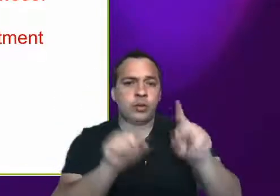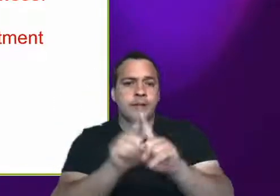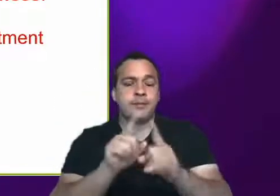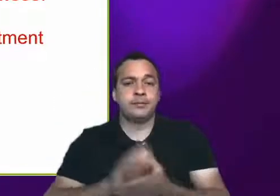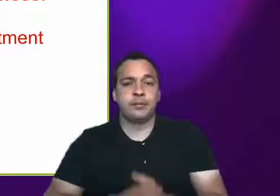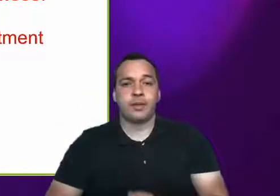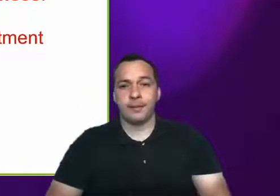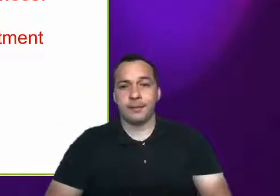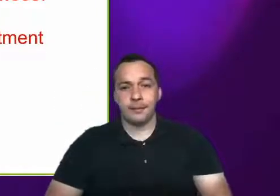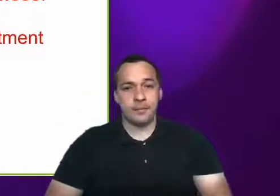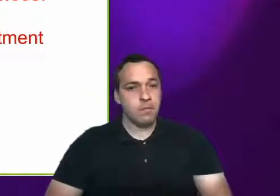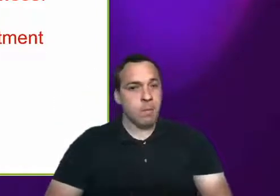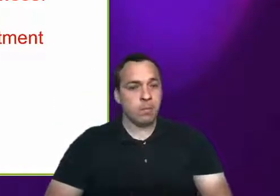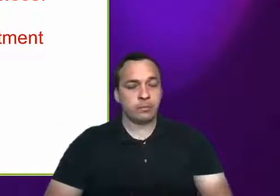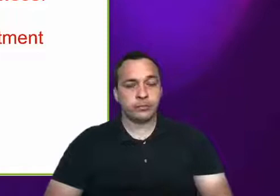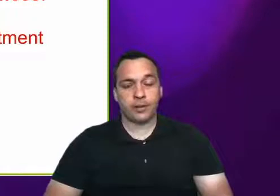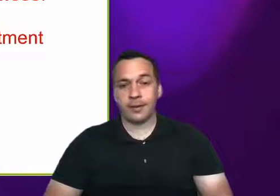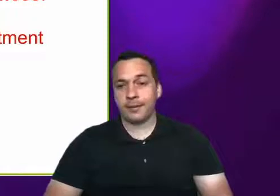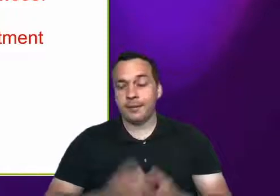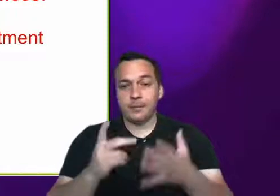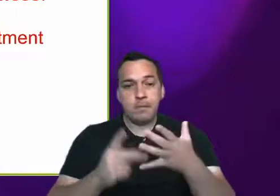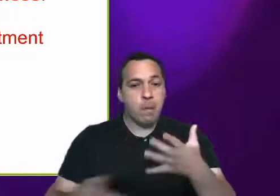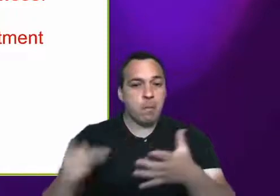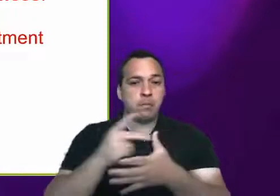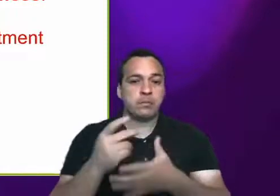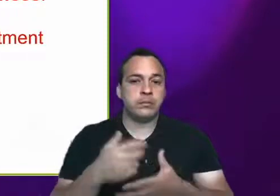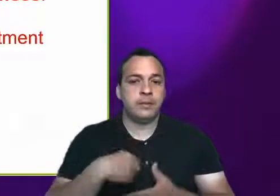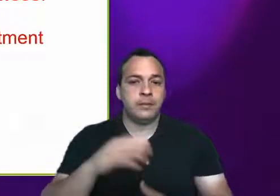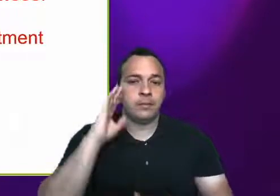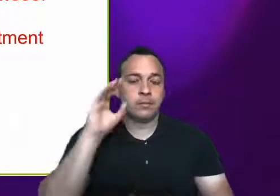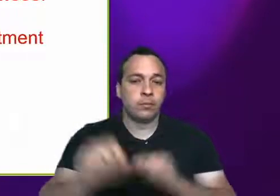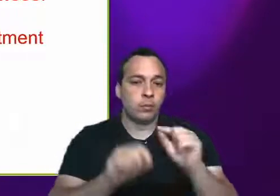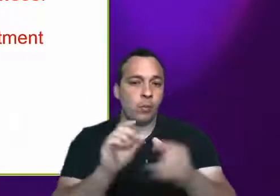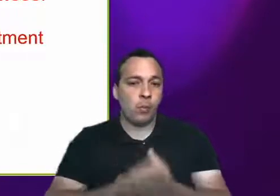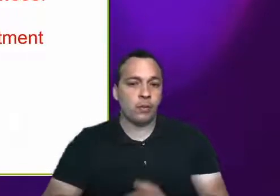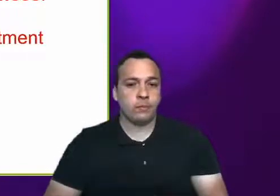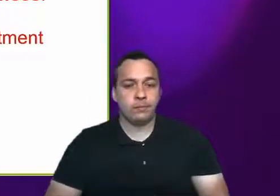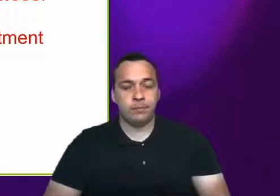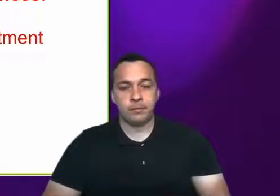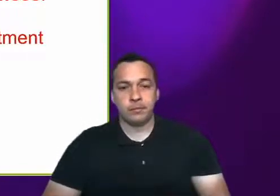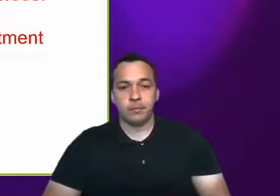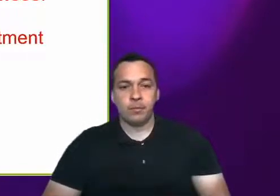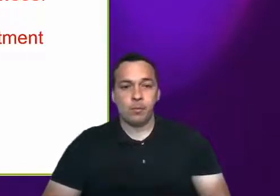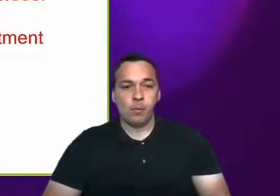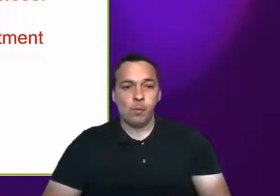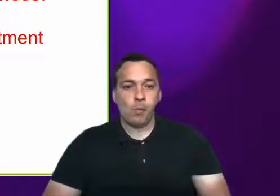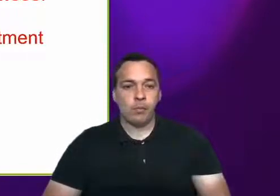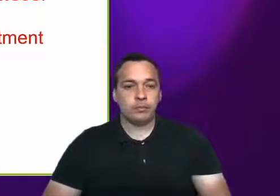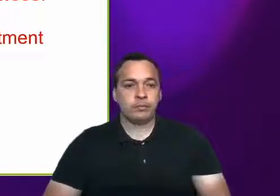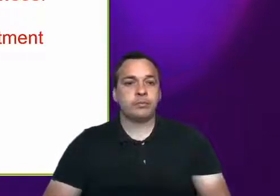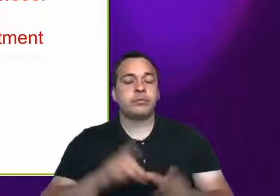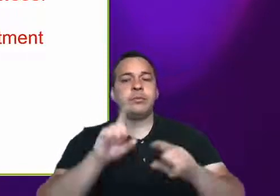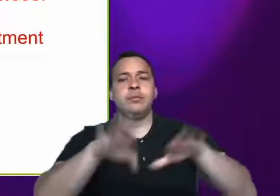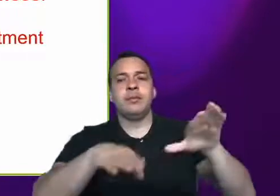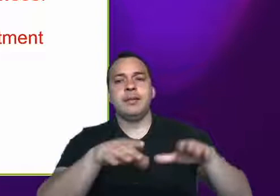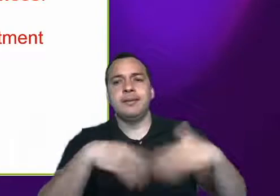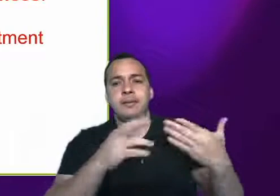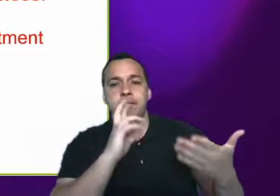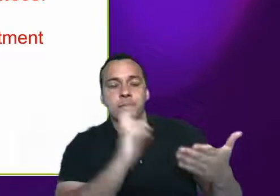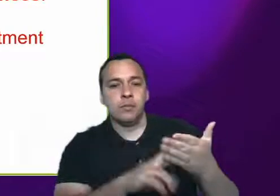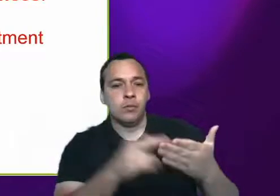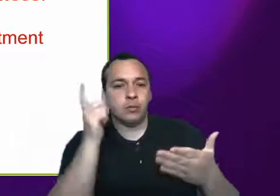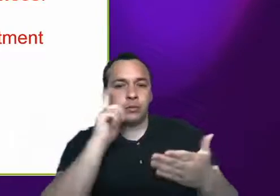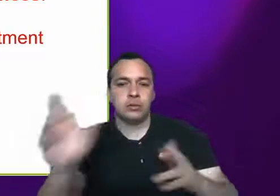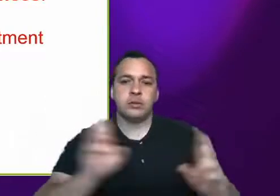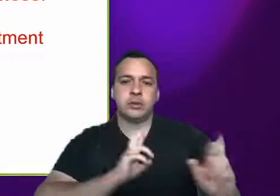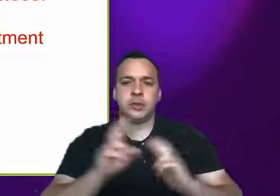quero me focar, que é a realidade que é o caso da prioridade. A prioridade para os pacientes que estão na lista